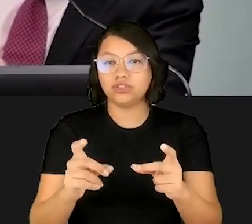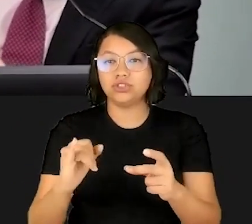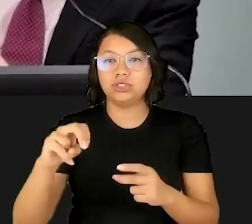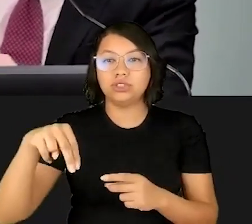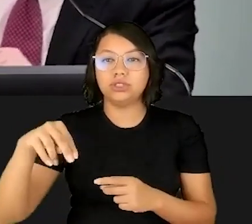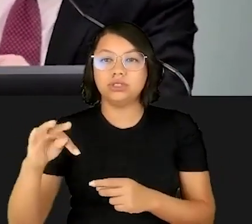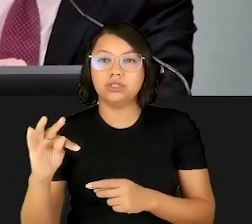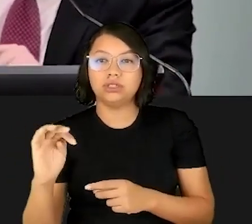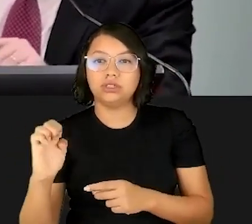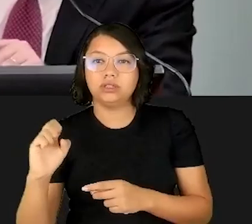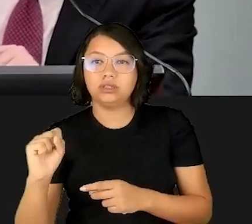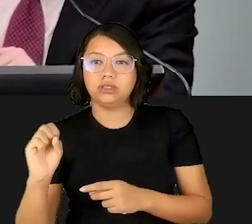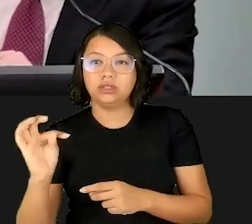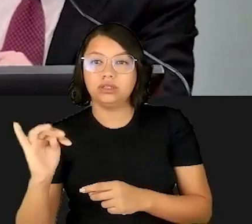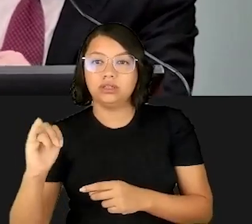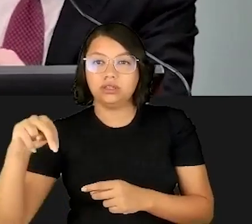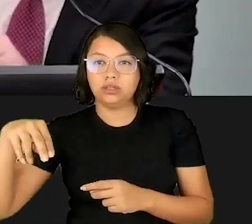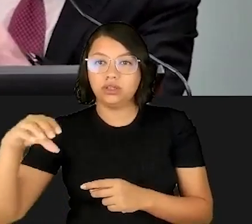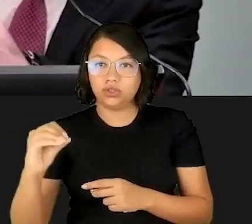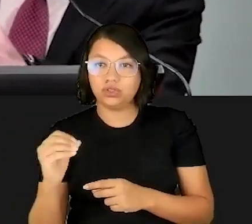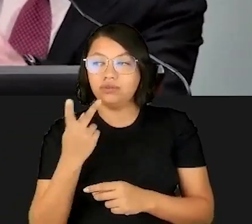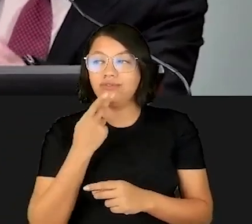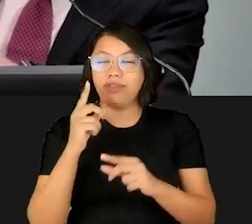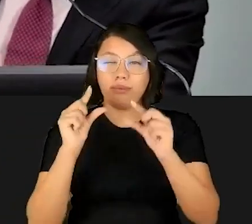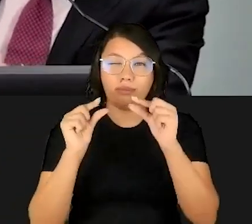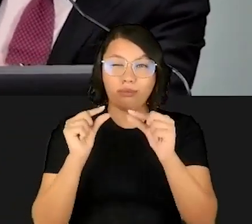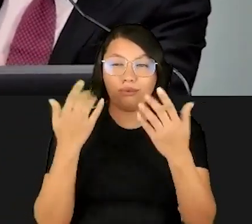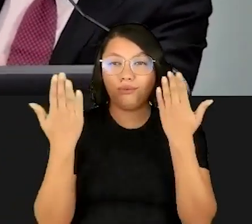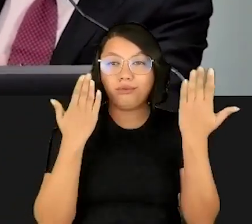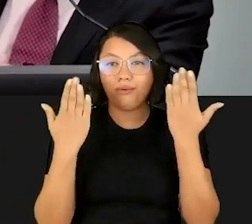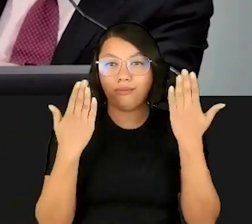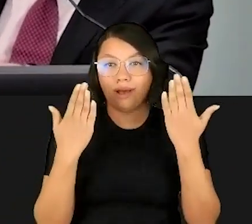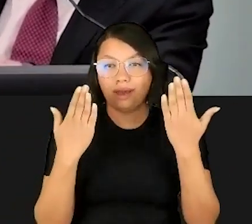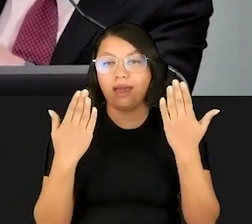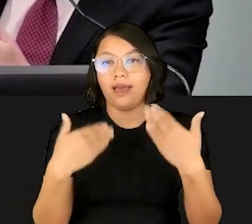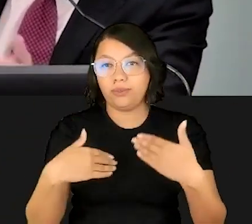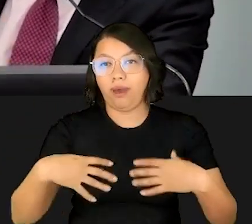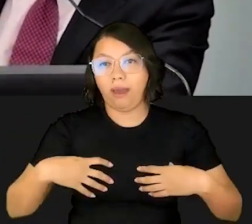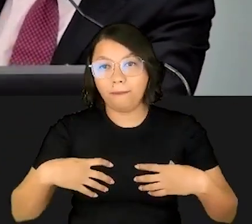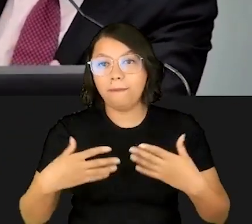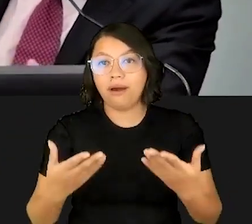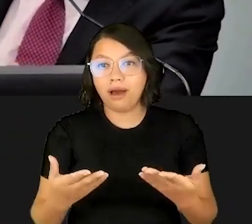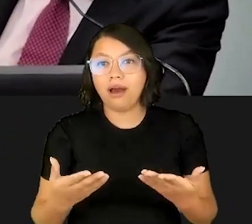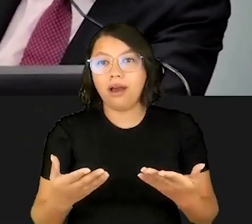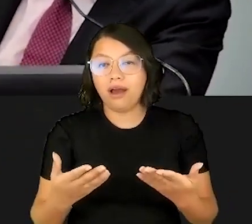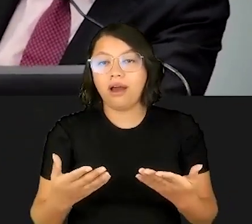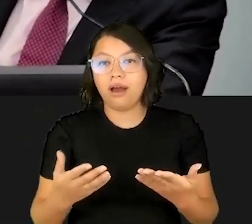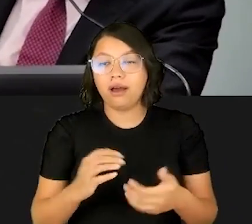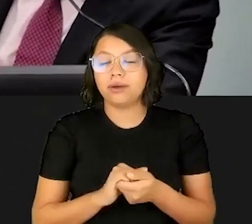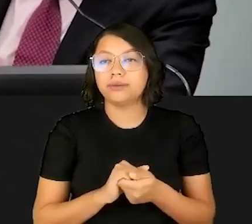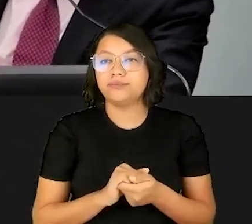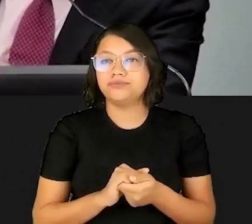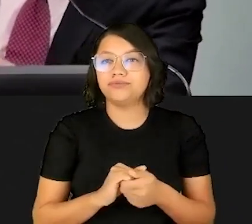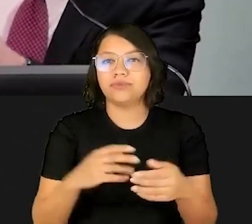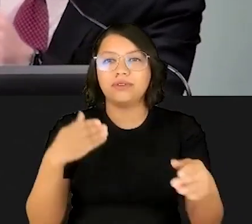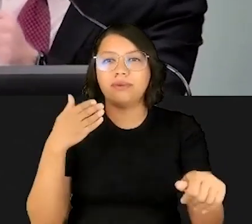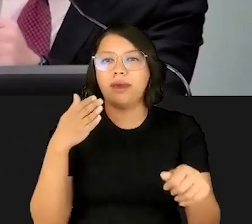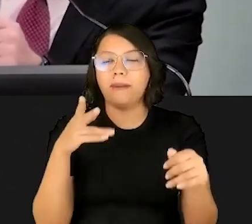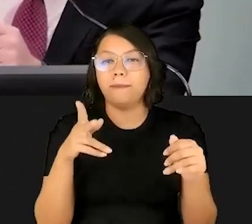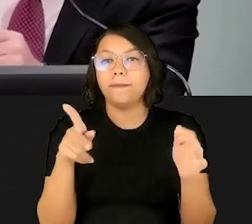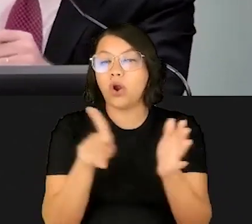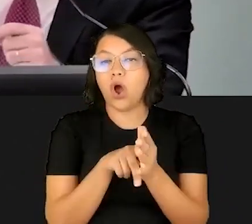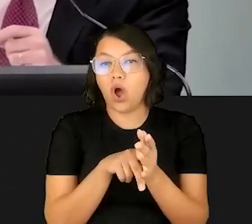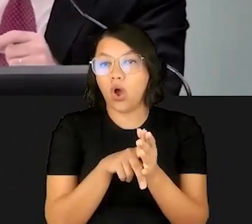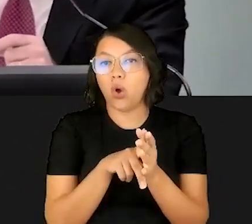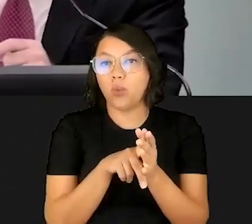muito menos falado do que o câncer de mama. Há um certo tabu de se falar, porque faz parte do aparelho digestivo, né? Mas